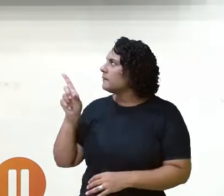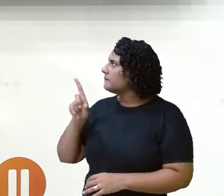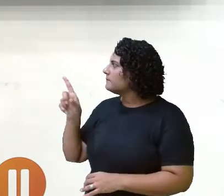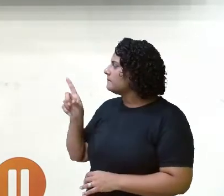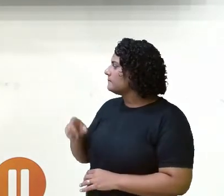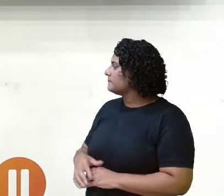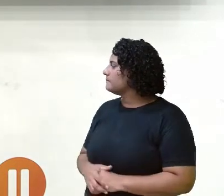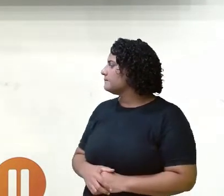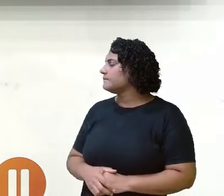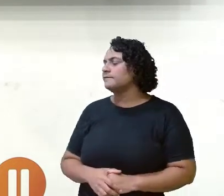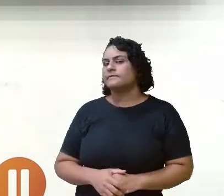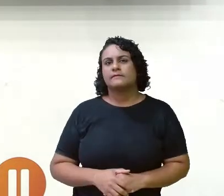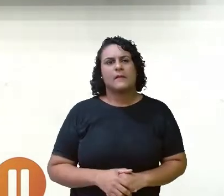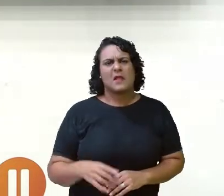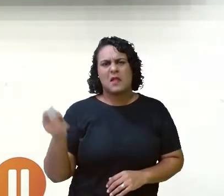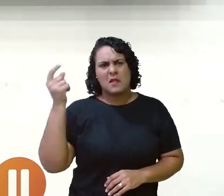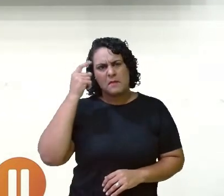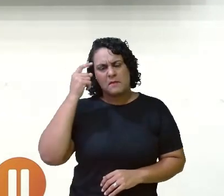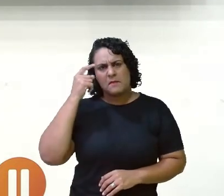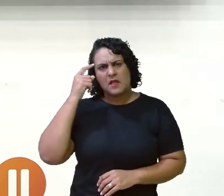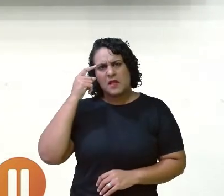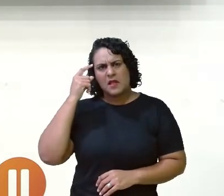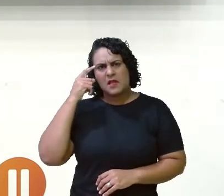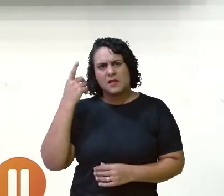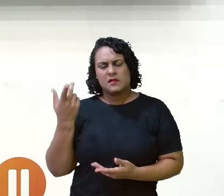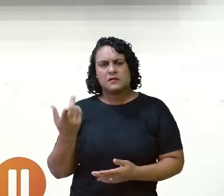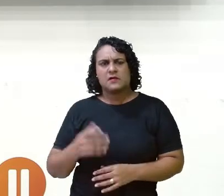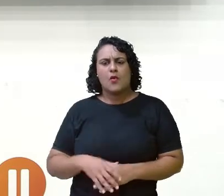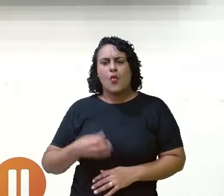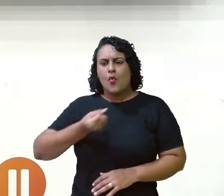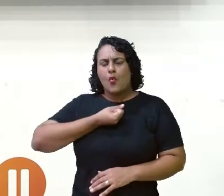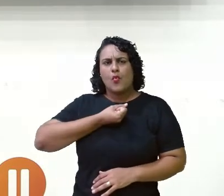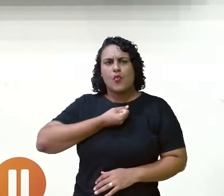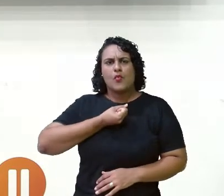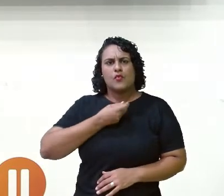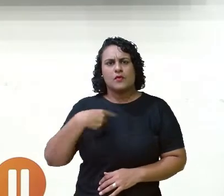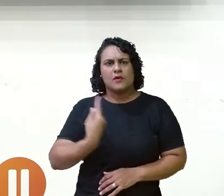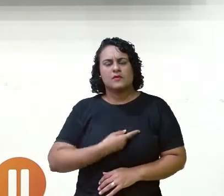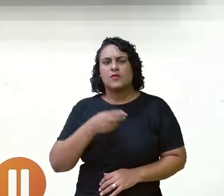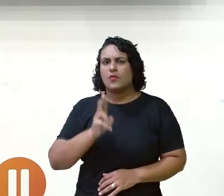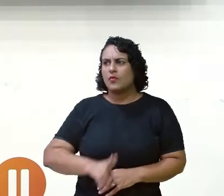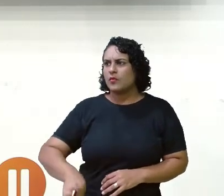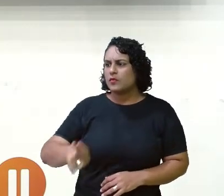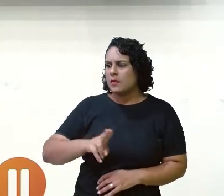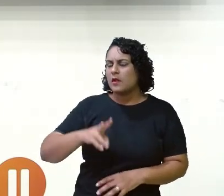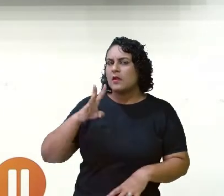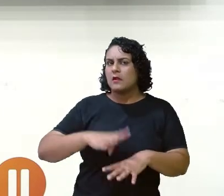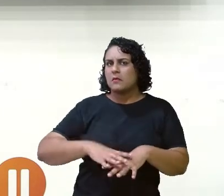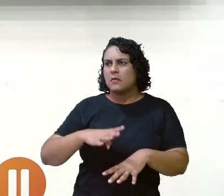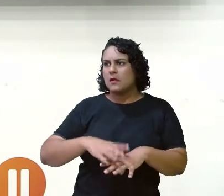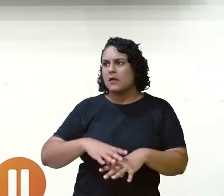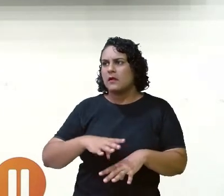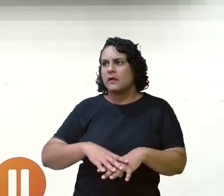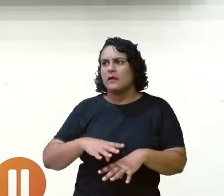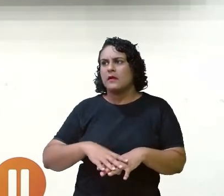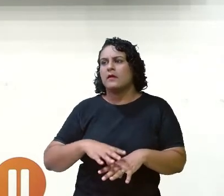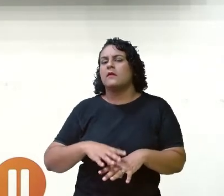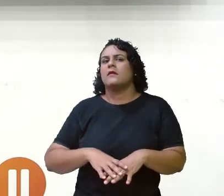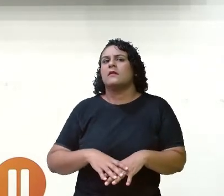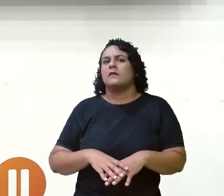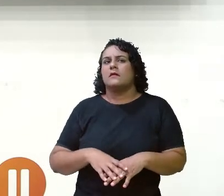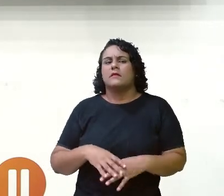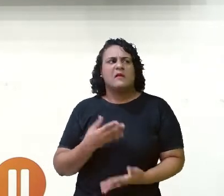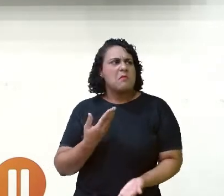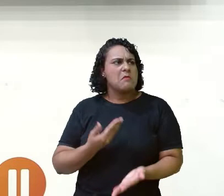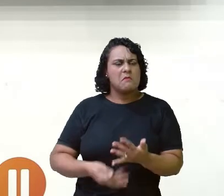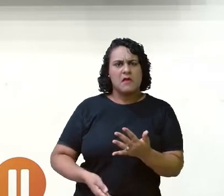Não pensem que os números que a gente utiliza em matemática ficam